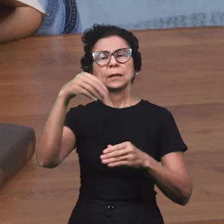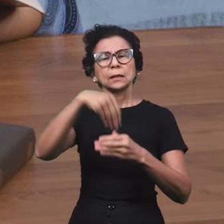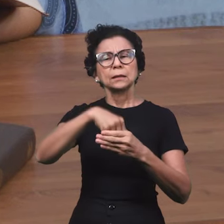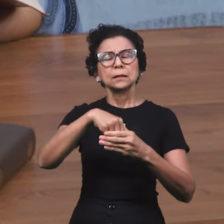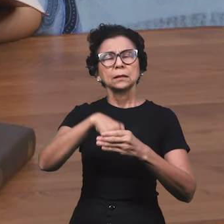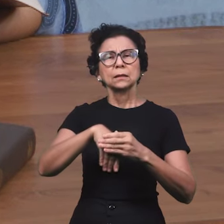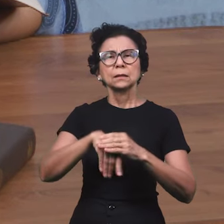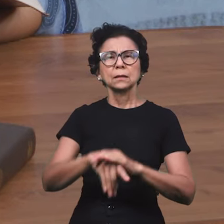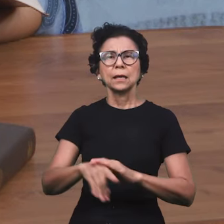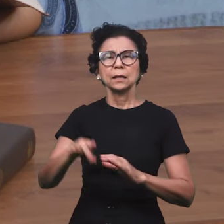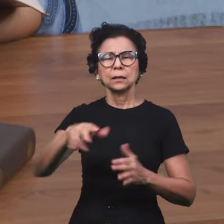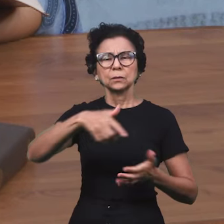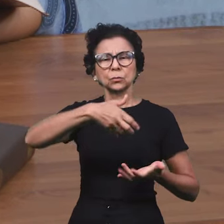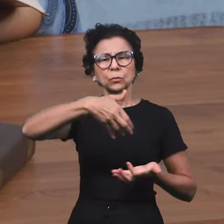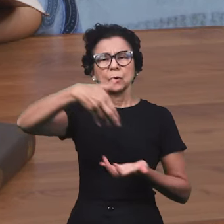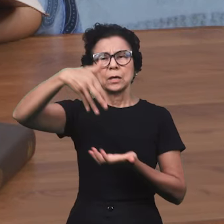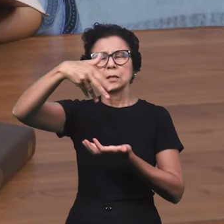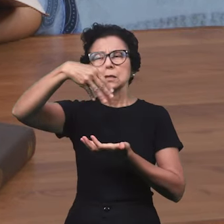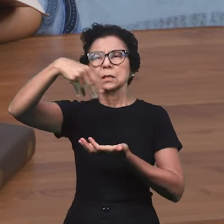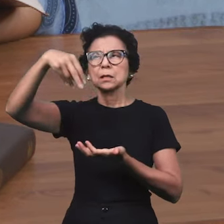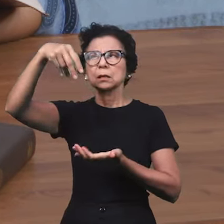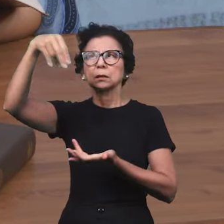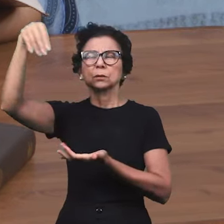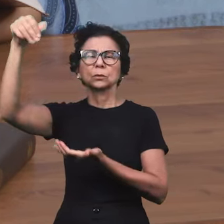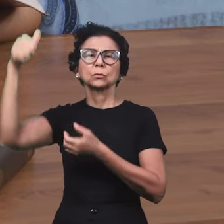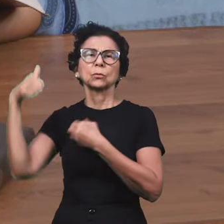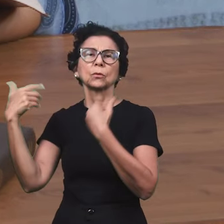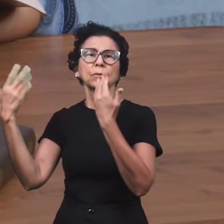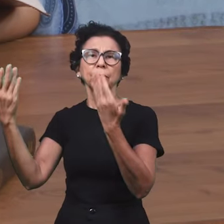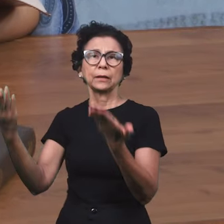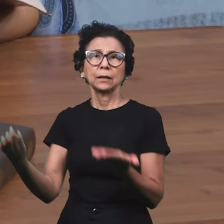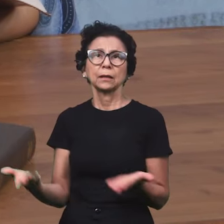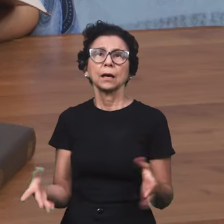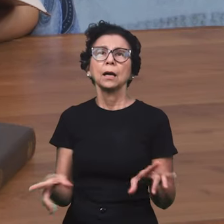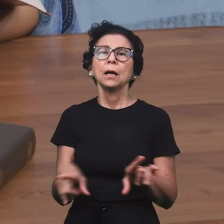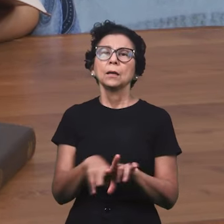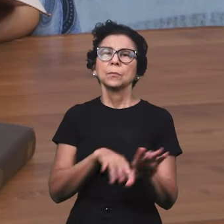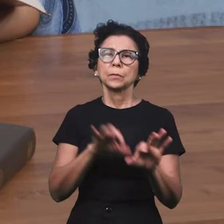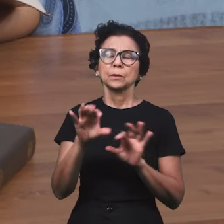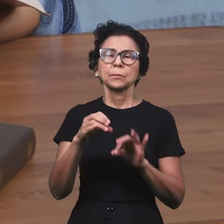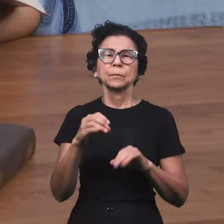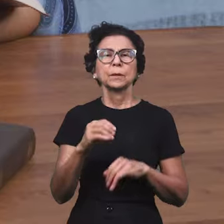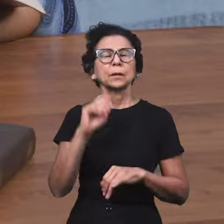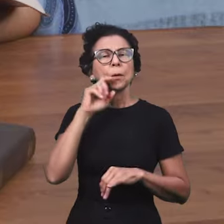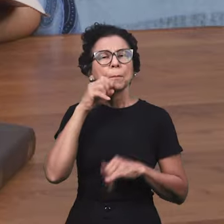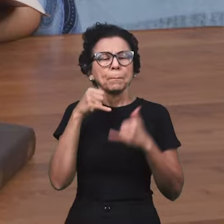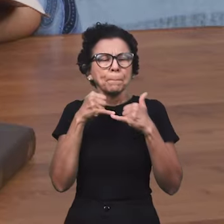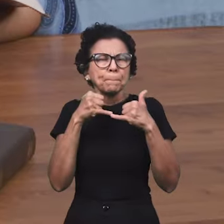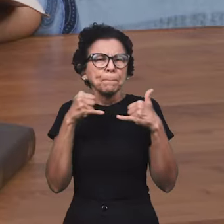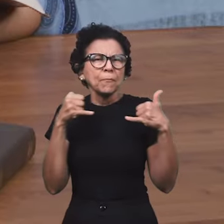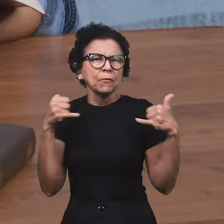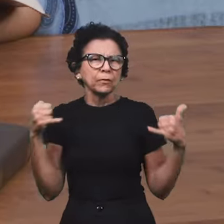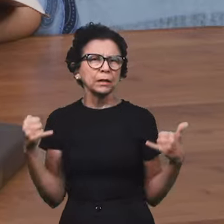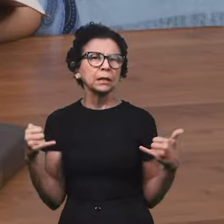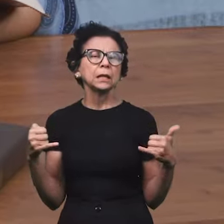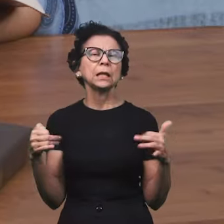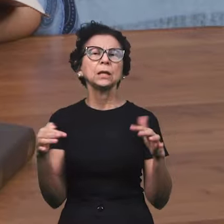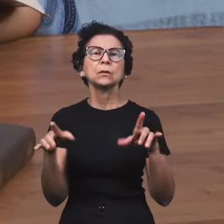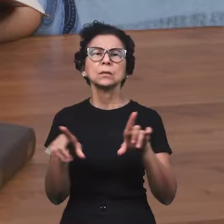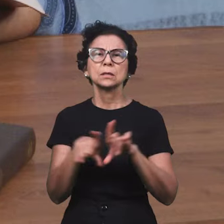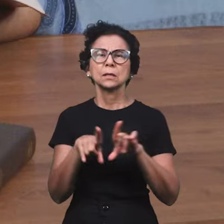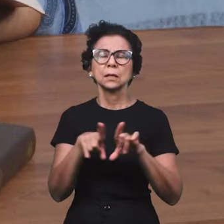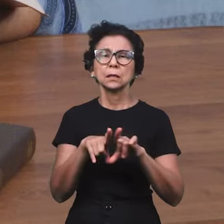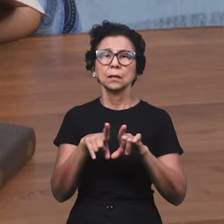ele incenso aromático e para o pão contínuo da proposição e para os holocaustos